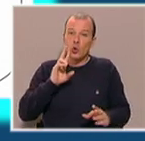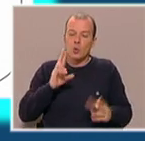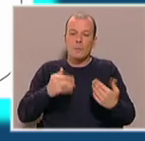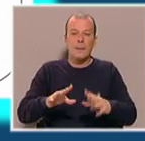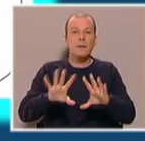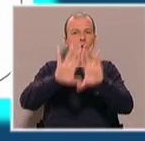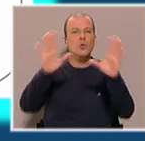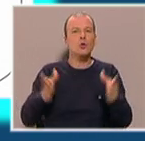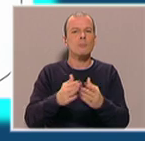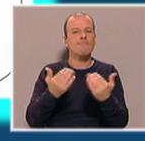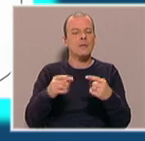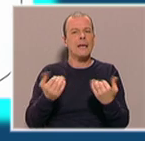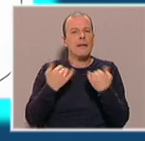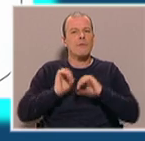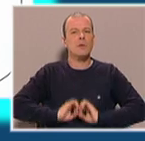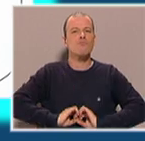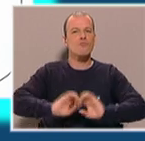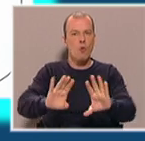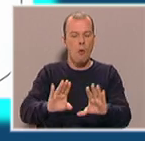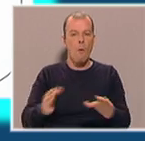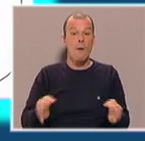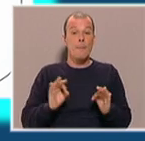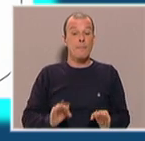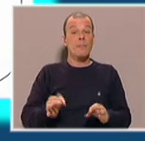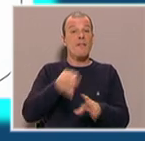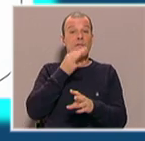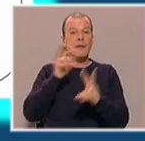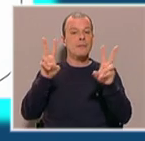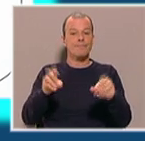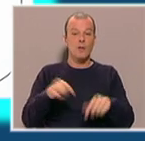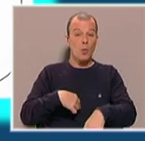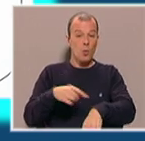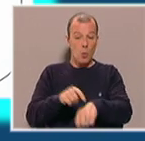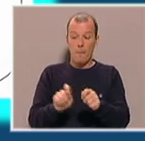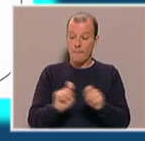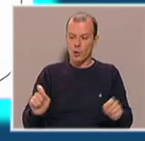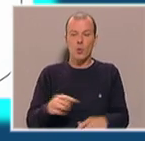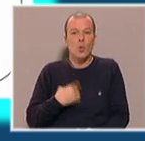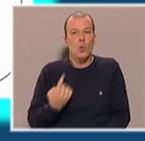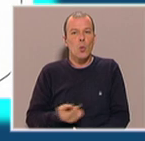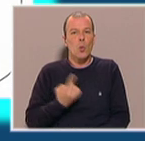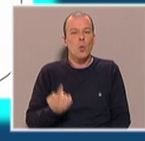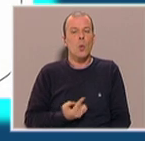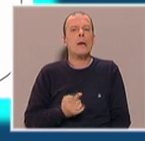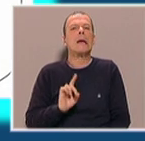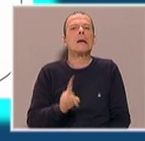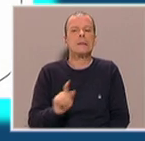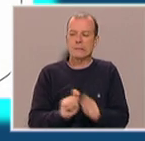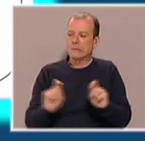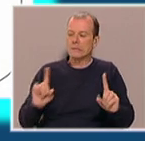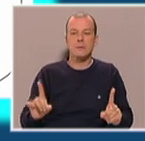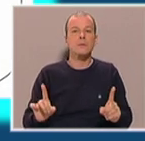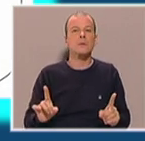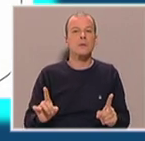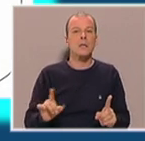vocês vão ficar com a informação que precisam. Fala-se um pouco aqui do período de incubação. O que é isto do período de incubação? O período de incubação da